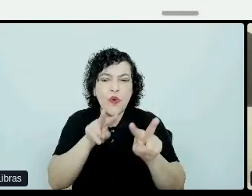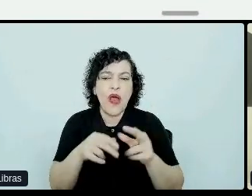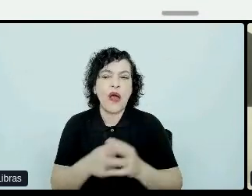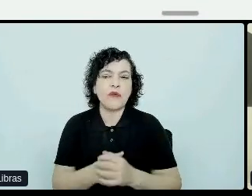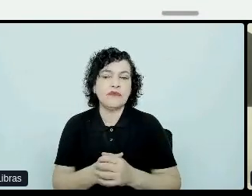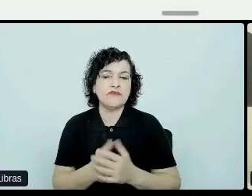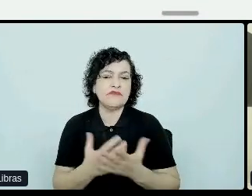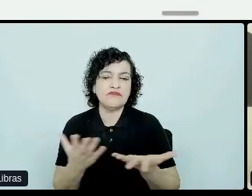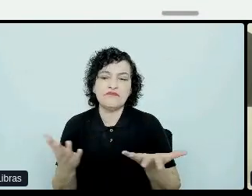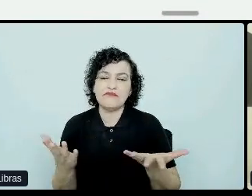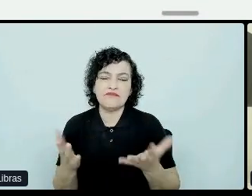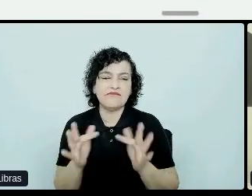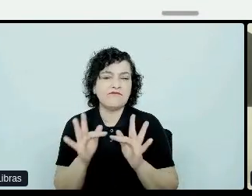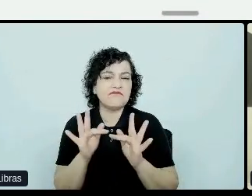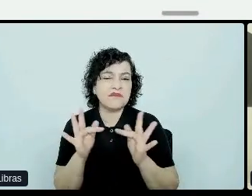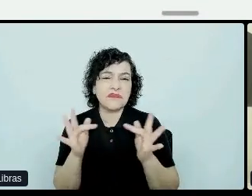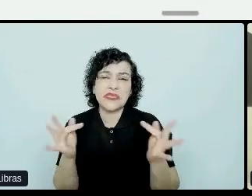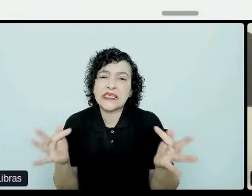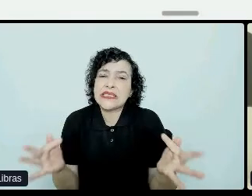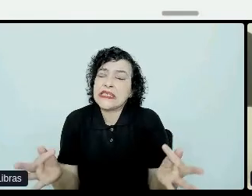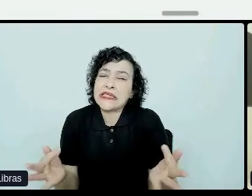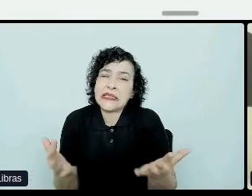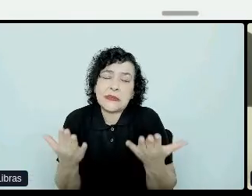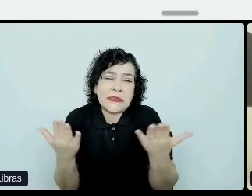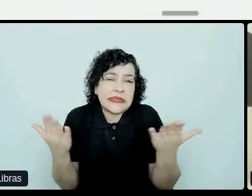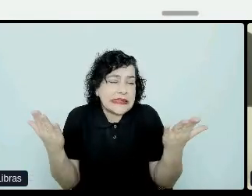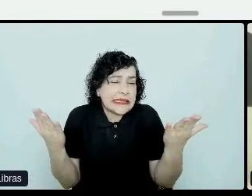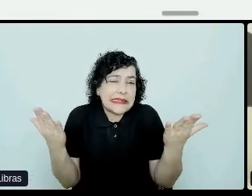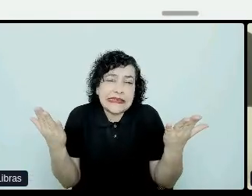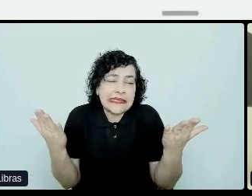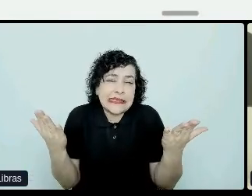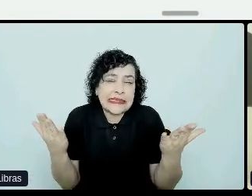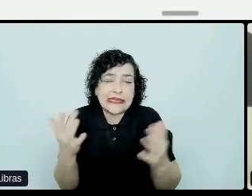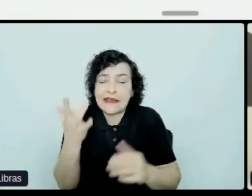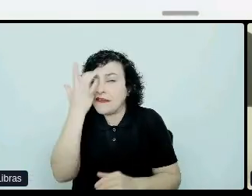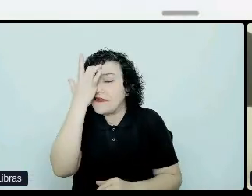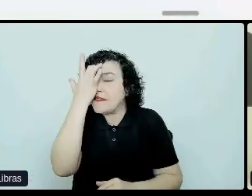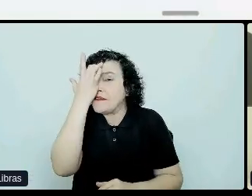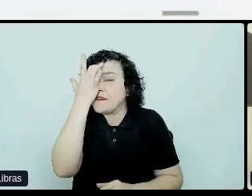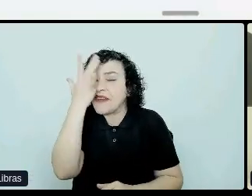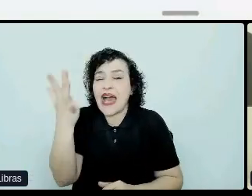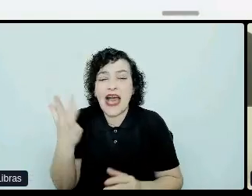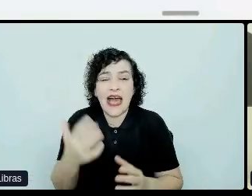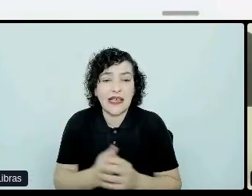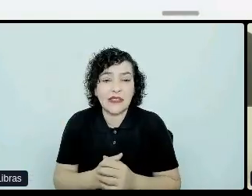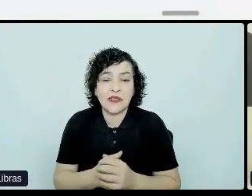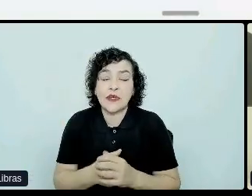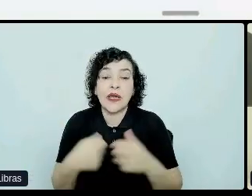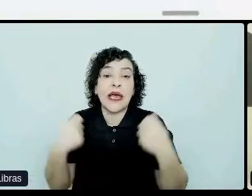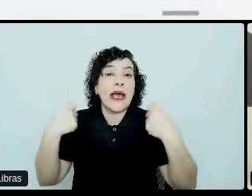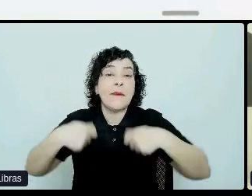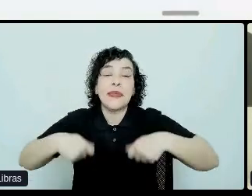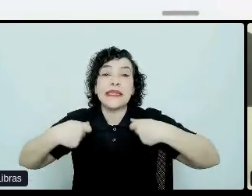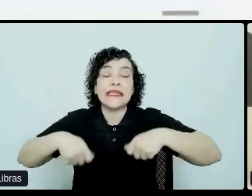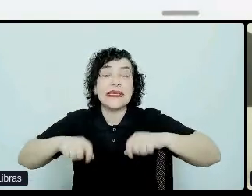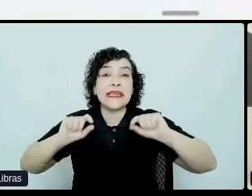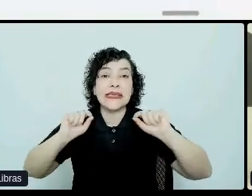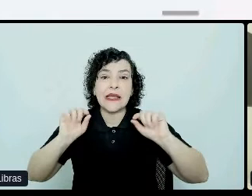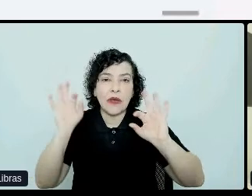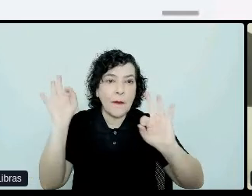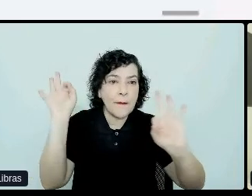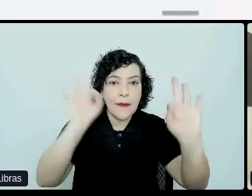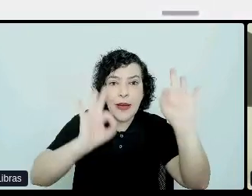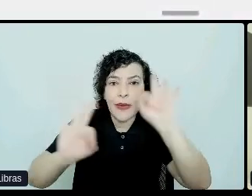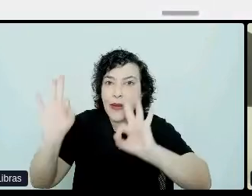bem clean, assim, né? E simples, né? A ideia é não trazer para ser o mais enxuto possível.